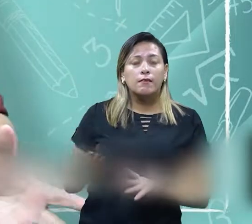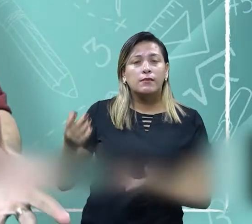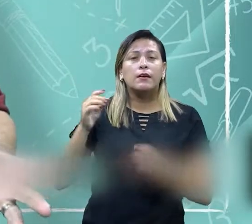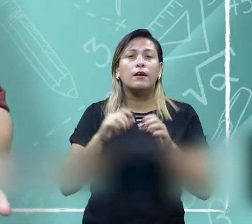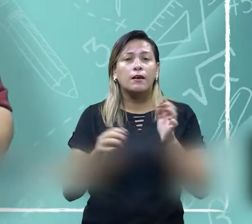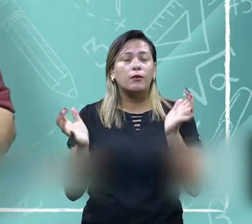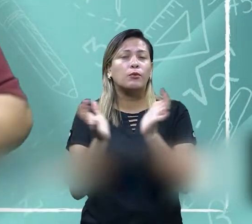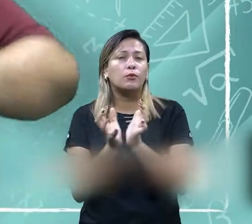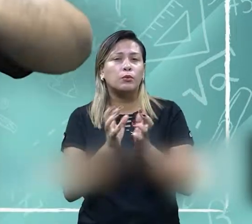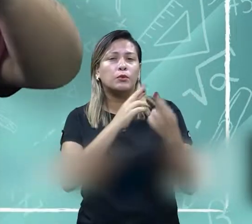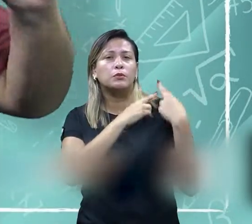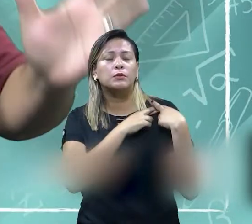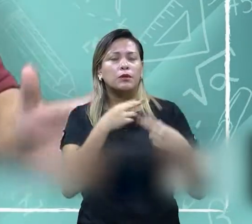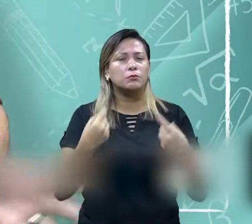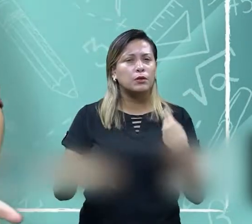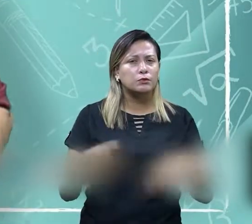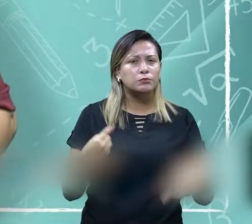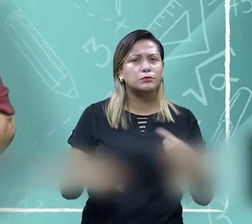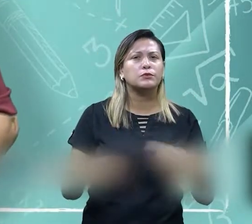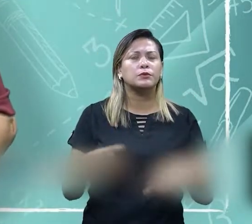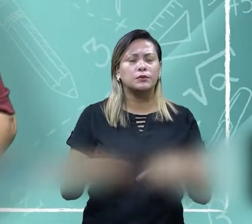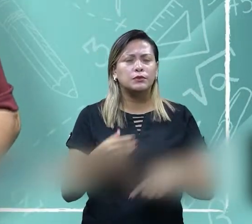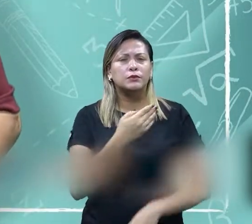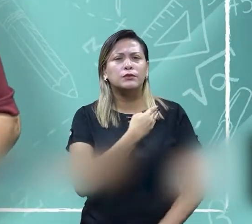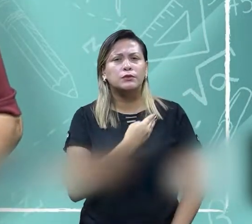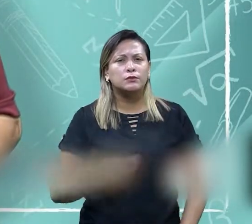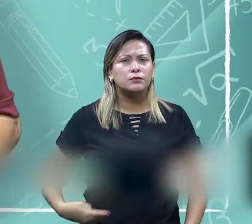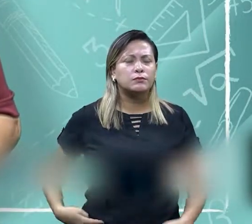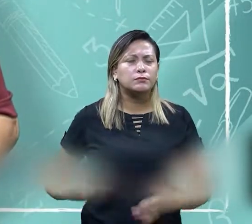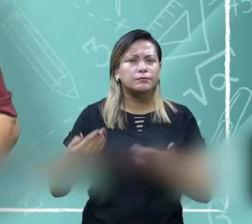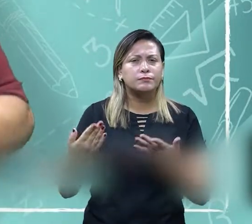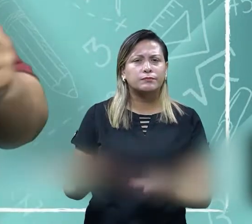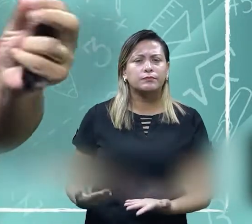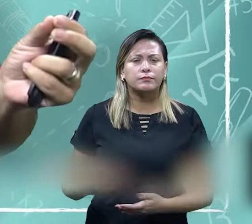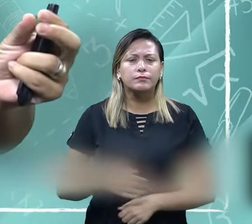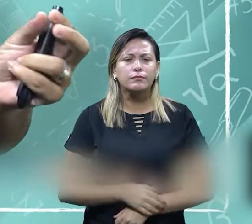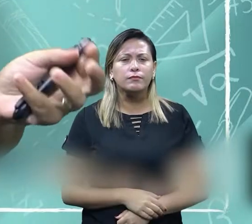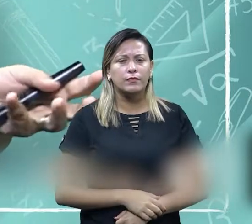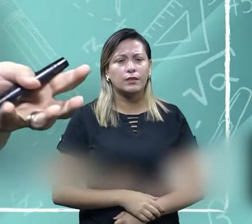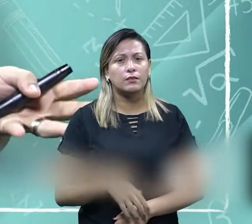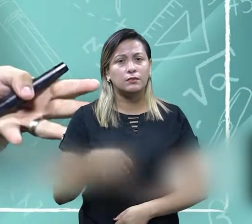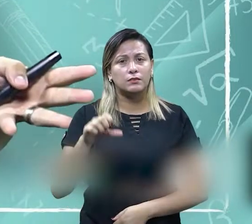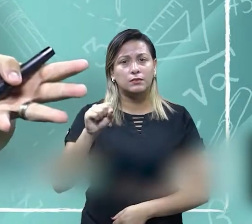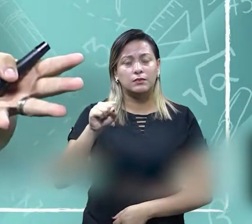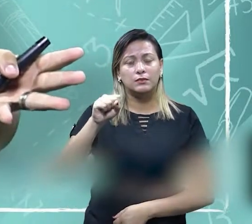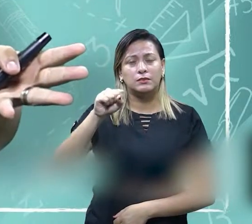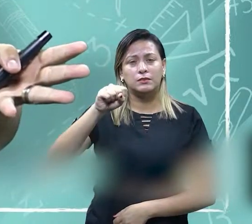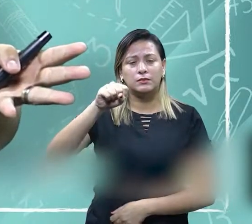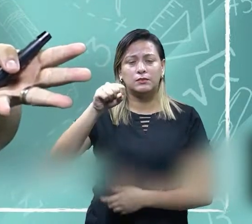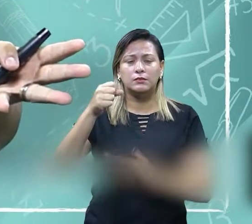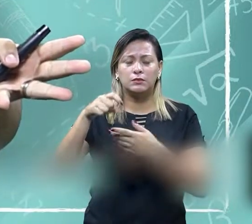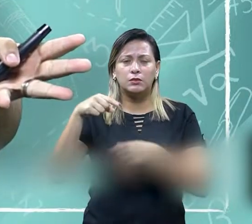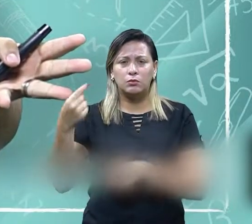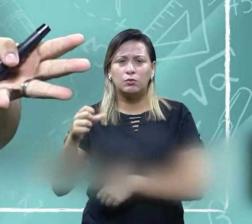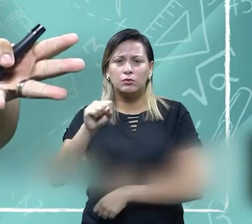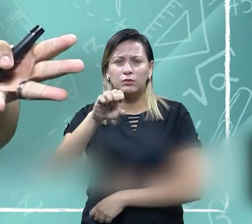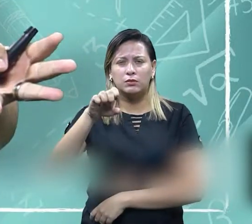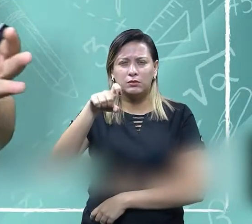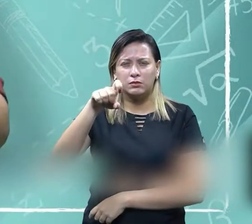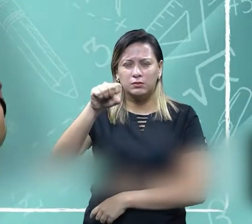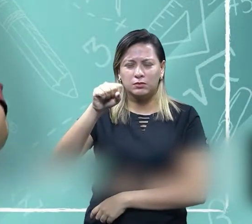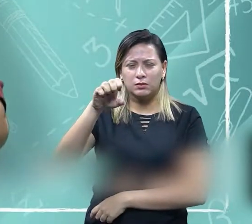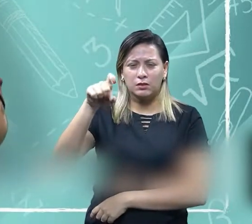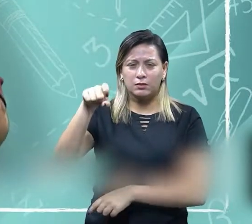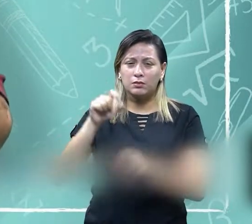órgão responsável pelas políticas, né, governamentais. Se você falar sobre o SESEX, você já sabe que é uma